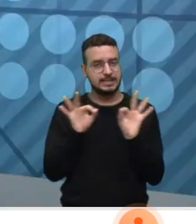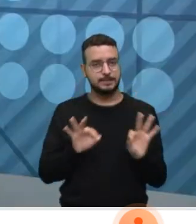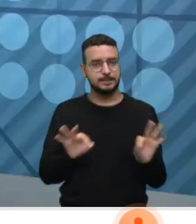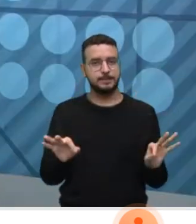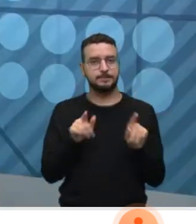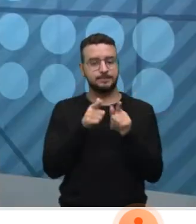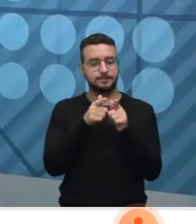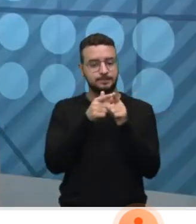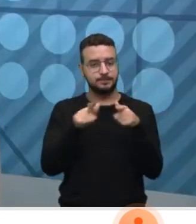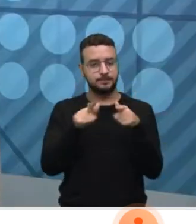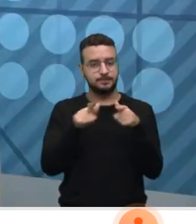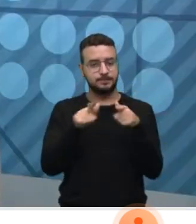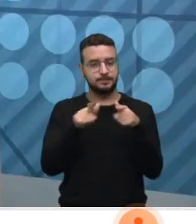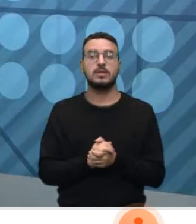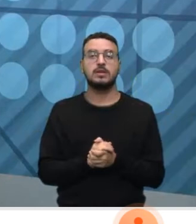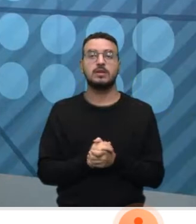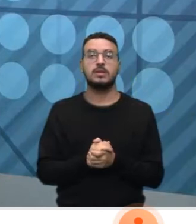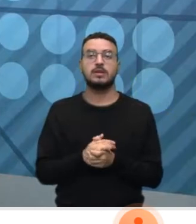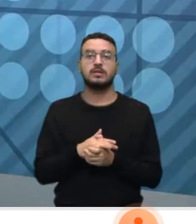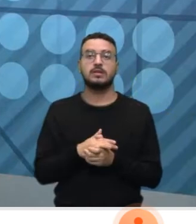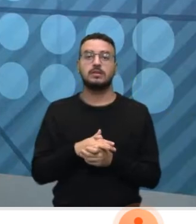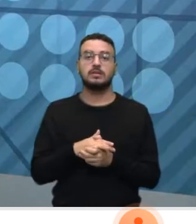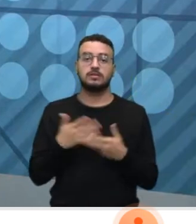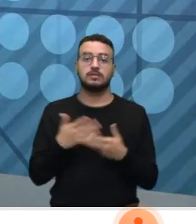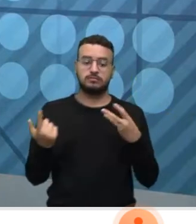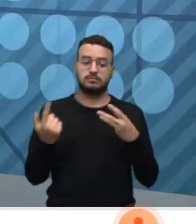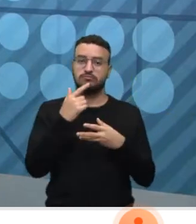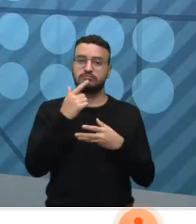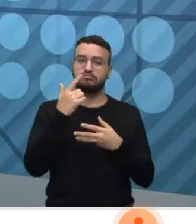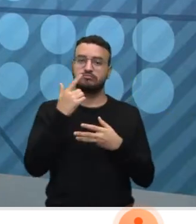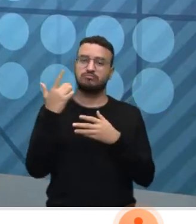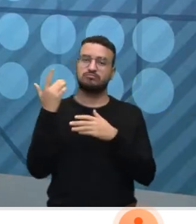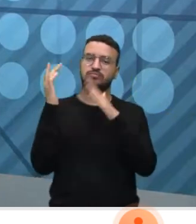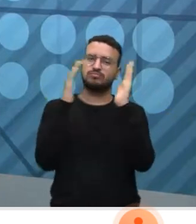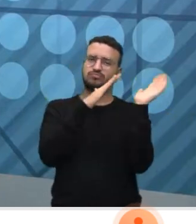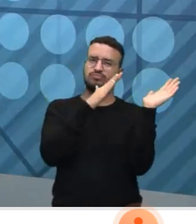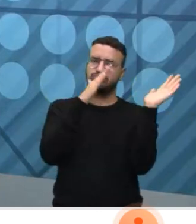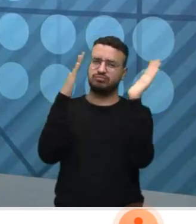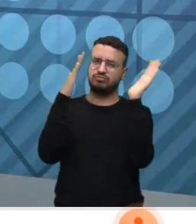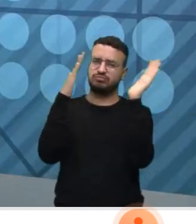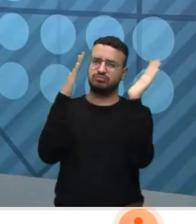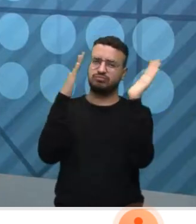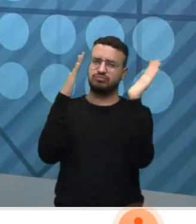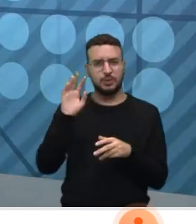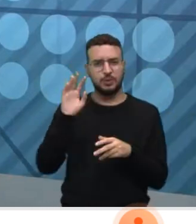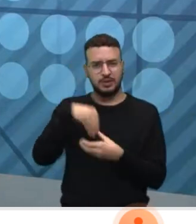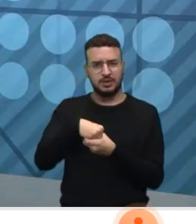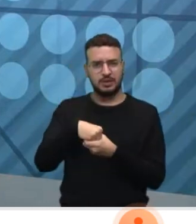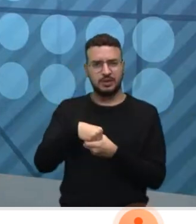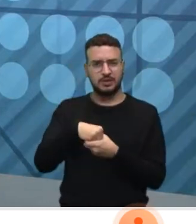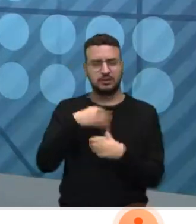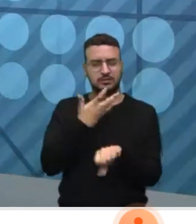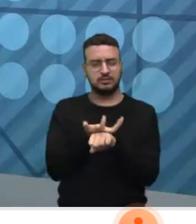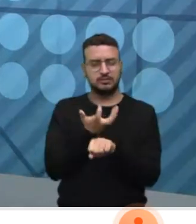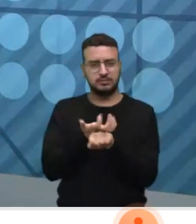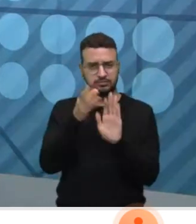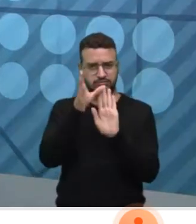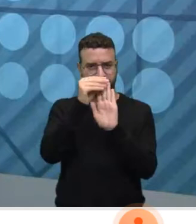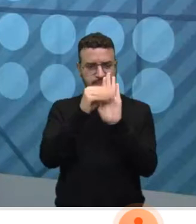gramaticais. Então, esses são os elementos tratados nessa disciplina, são fundamentos em relação